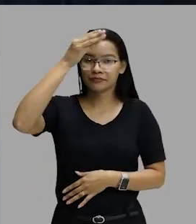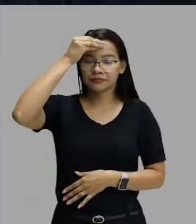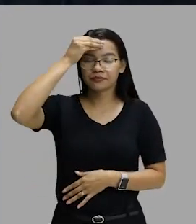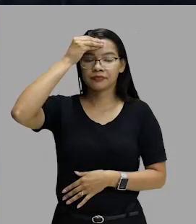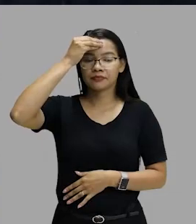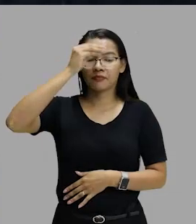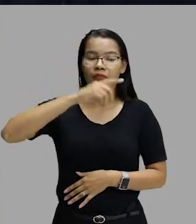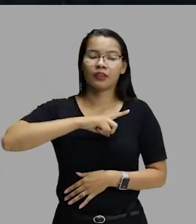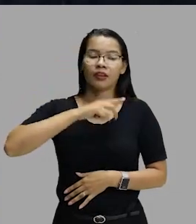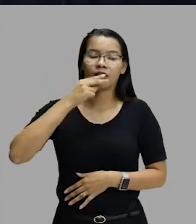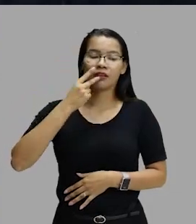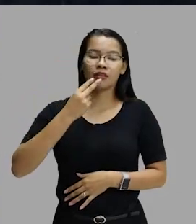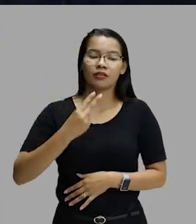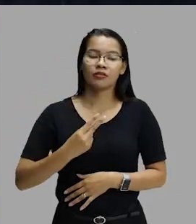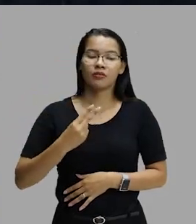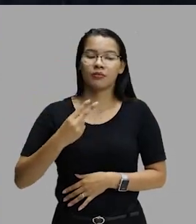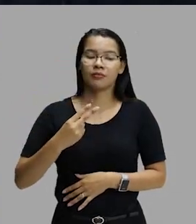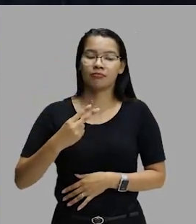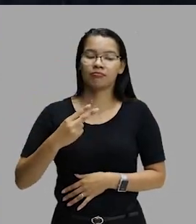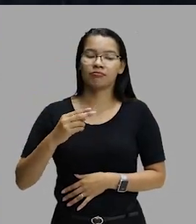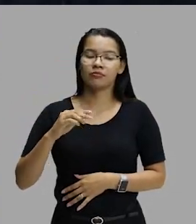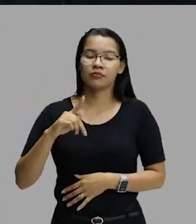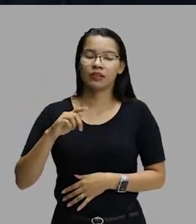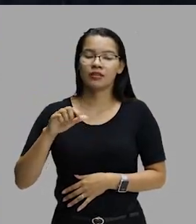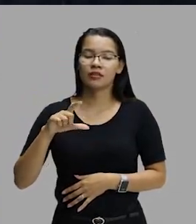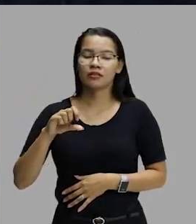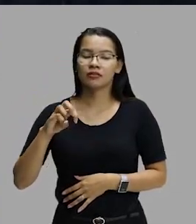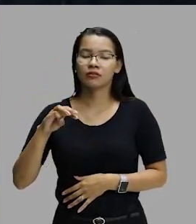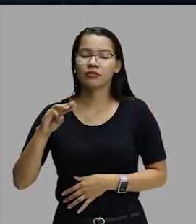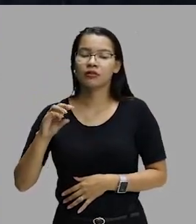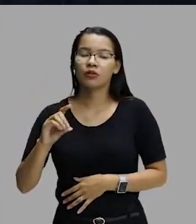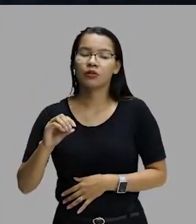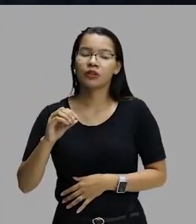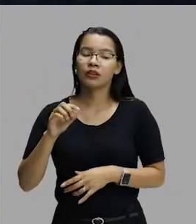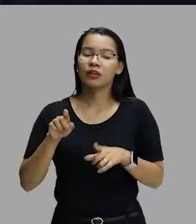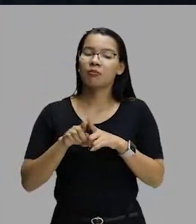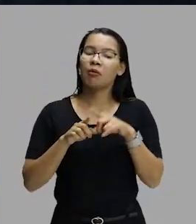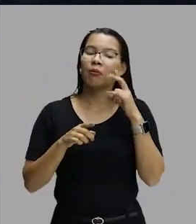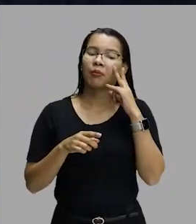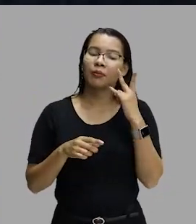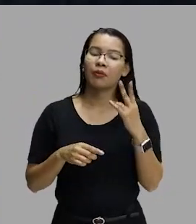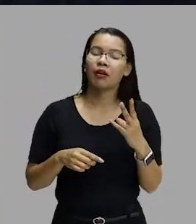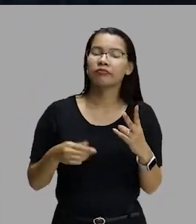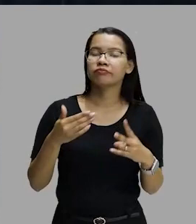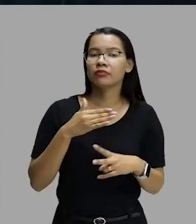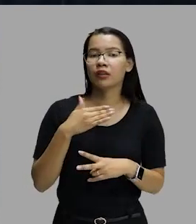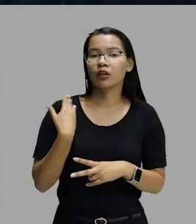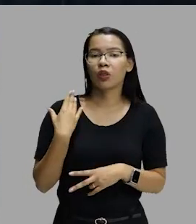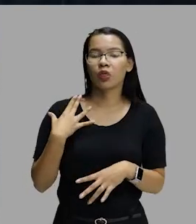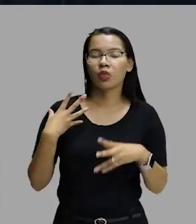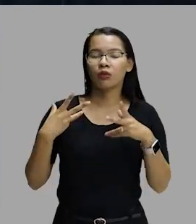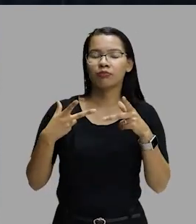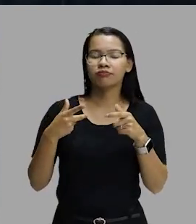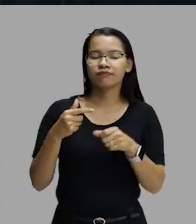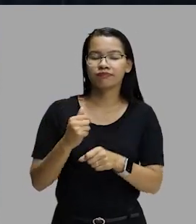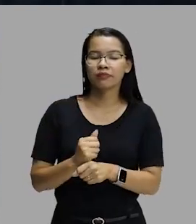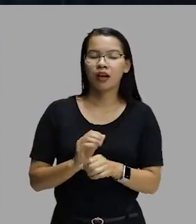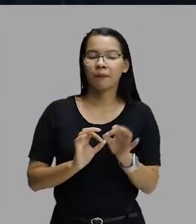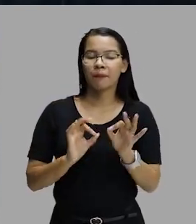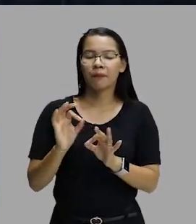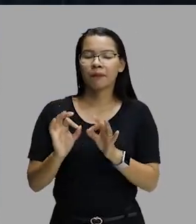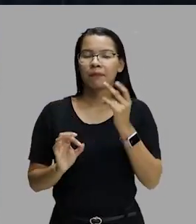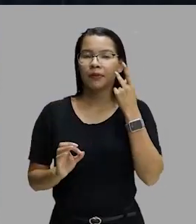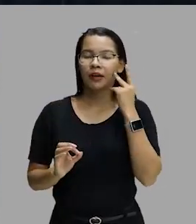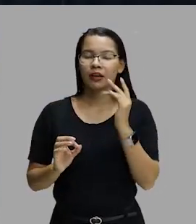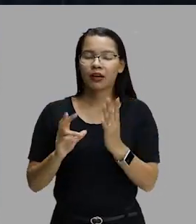a história de um emplasto, eu tenho a história da morte, tudo bem sucinto, tudo bem planejado. Para quê? Para que a leitura